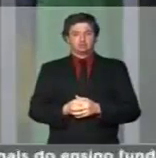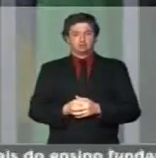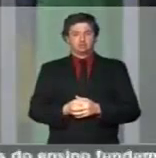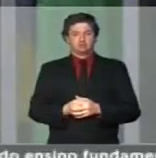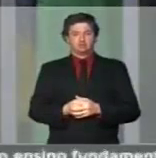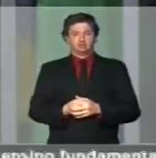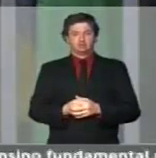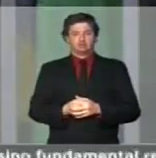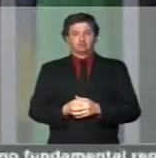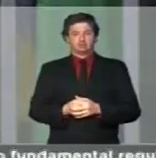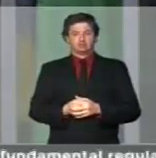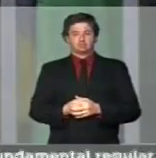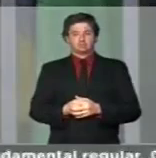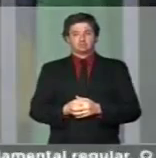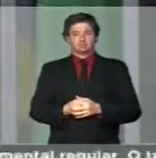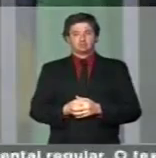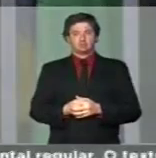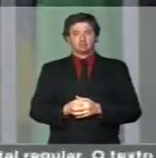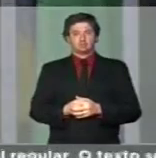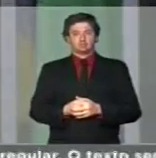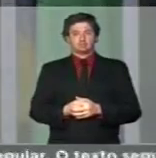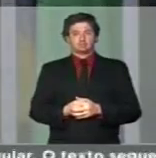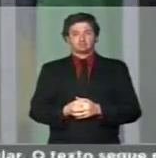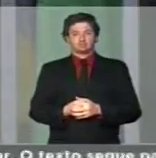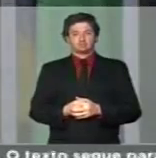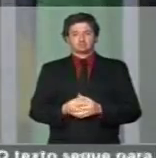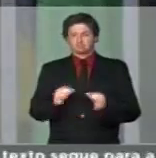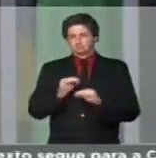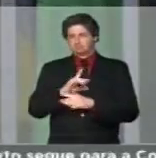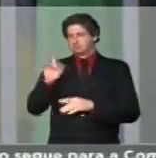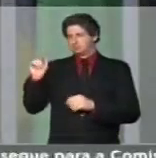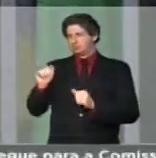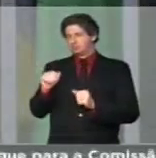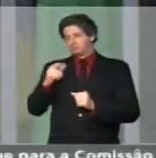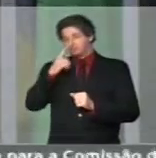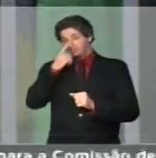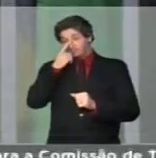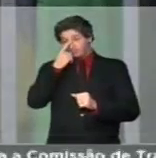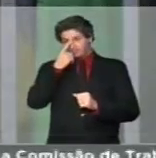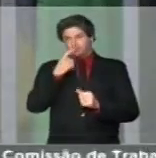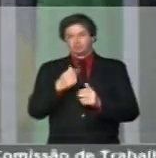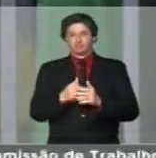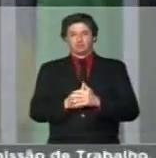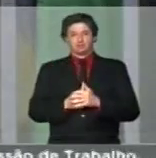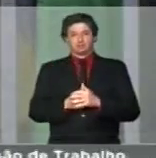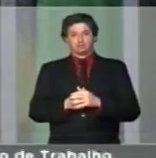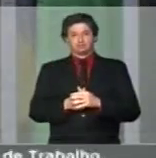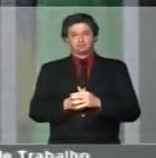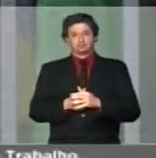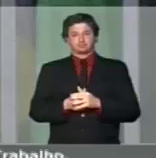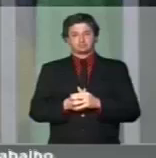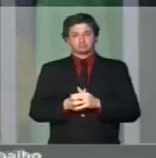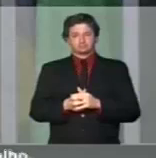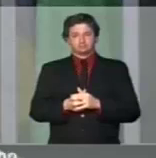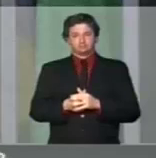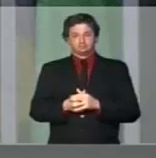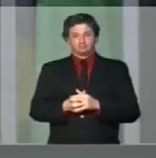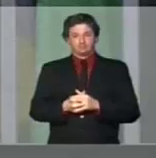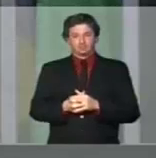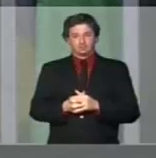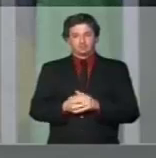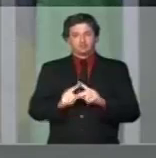Presidente, vamos encerrar a votação, presidente. Senhor presidente, estou concluindo. Presidente, mais 2 ele minutos. Ele é repugnante por causa da corrupção, mas